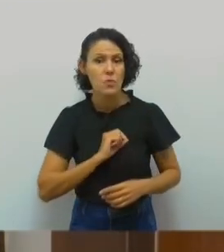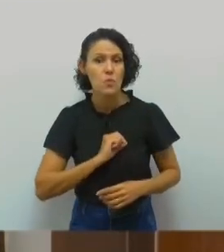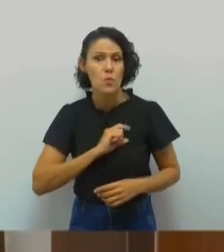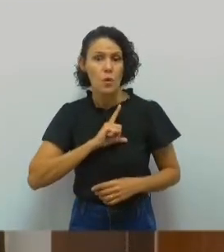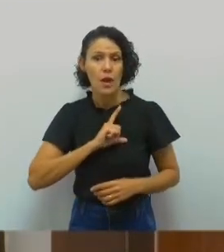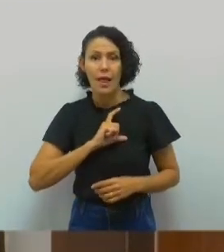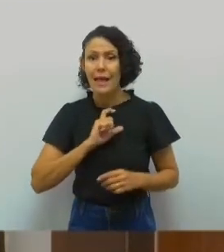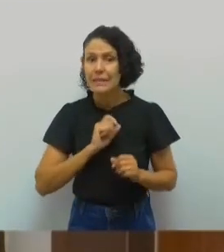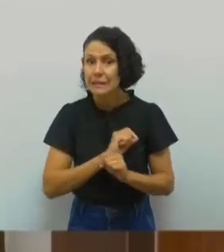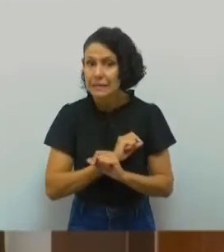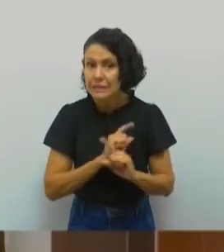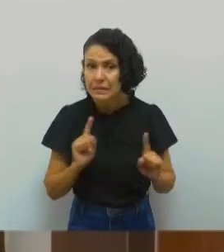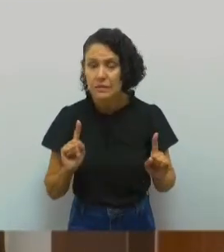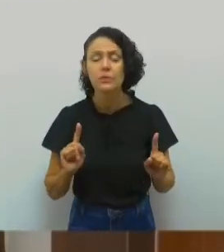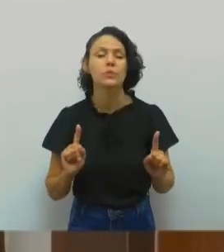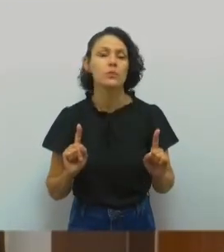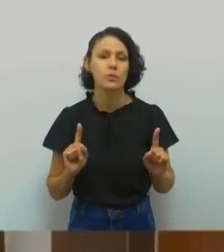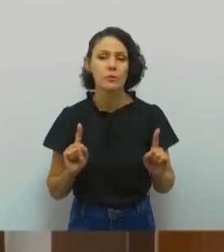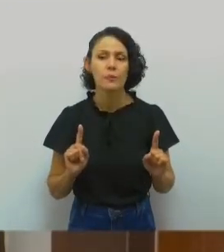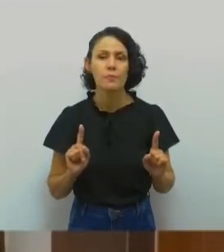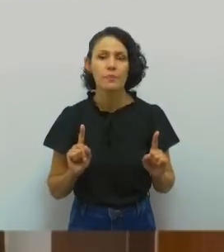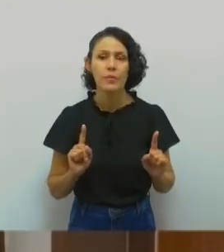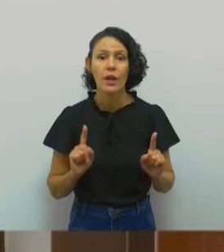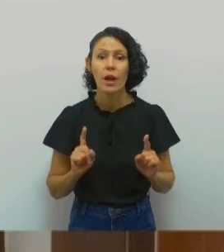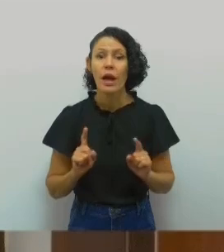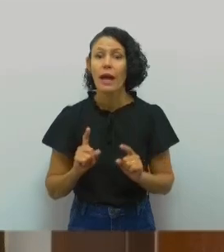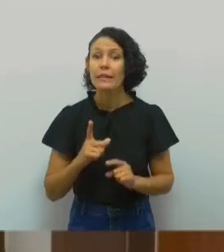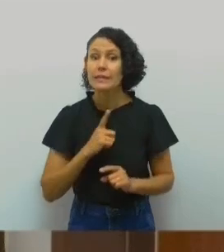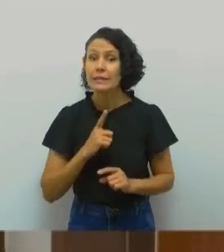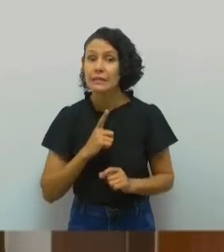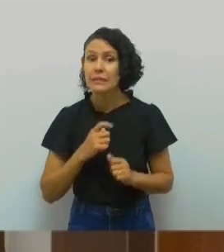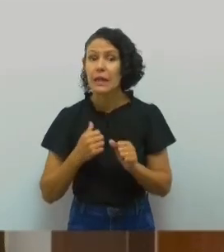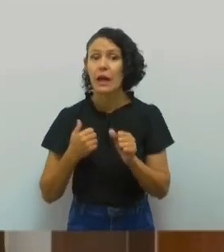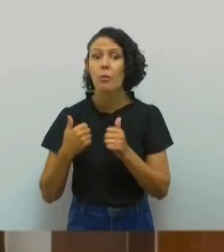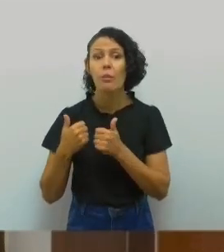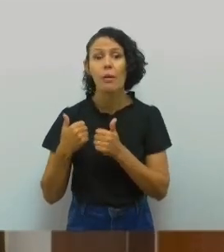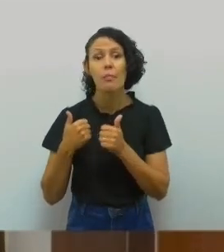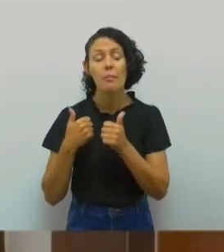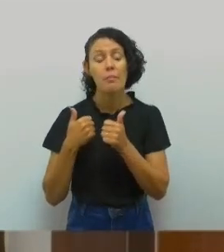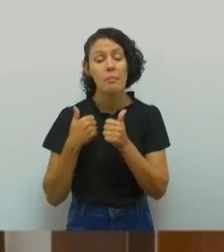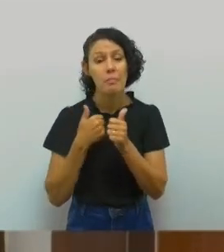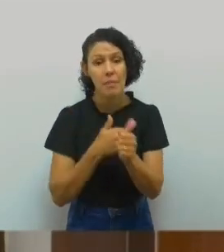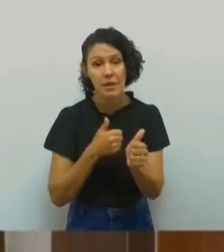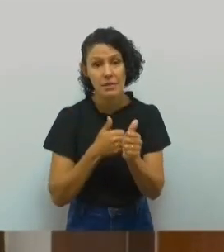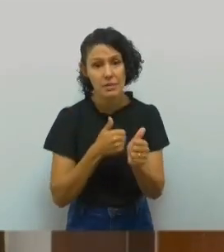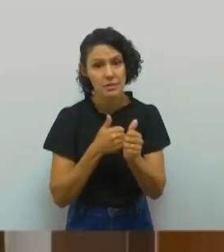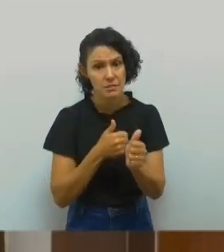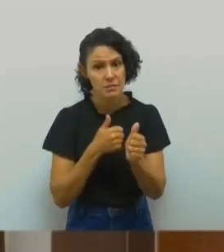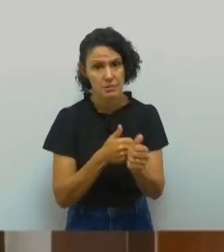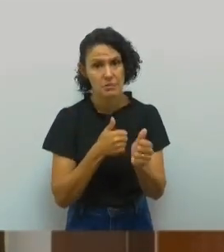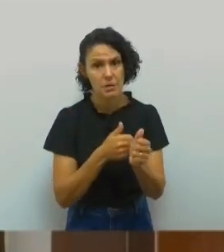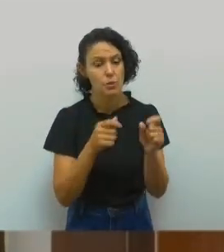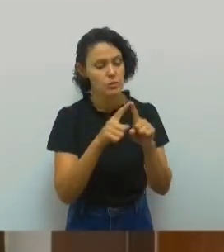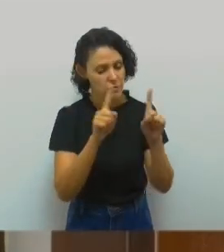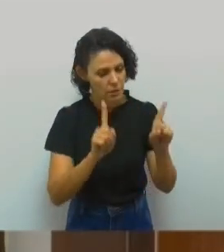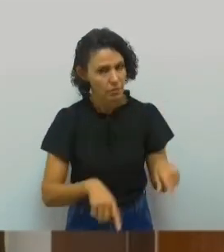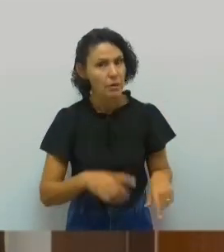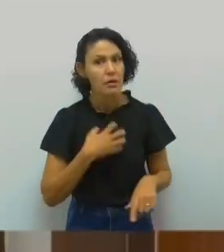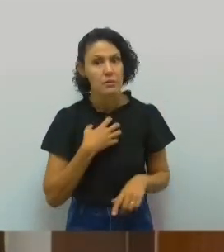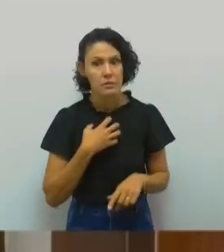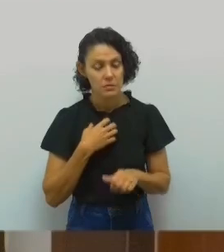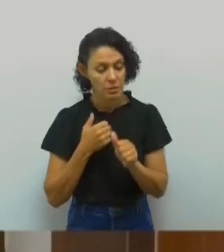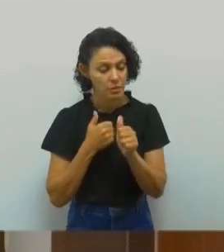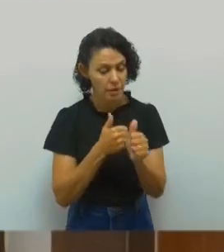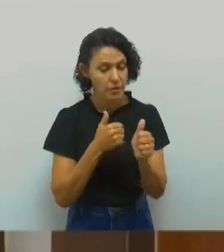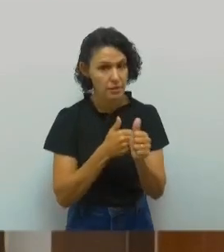aquele movimento surgiu por causa da perseguição que tava acontecendo com os trabalhadores porque os trabalhadores eles aguardaram